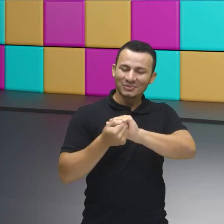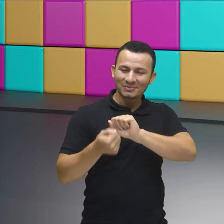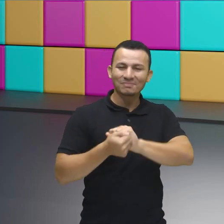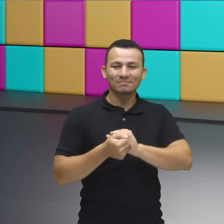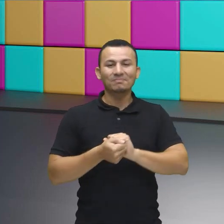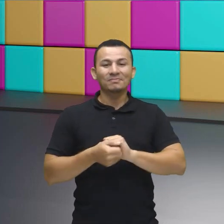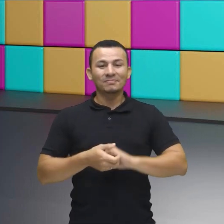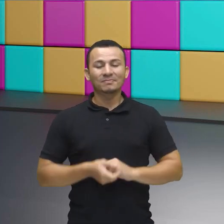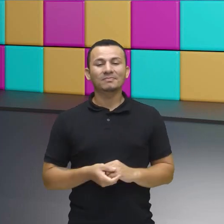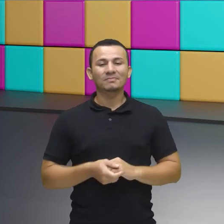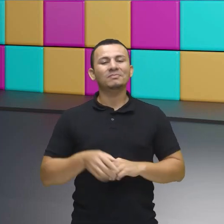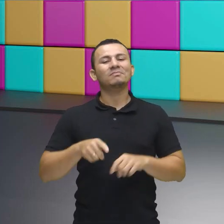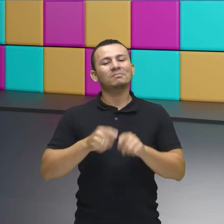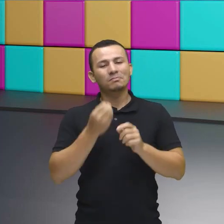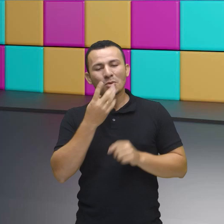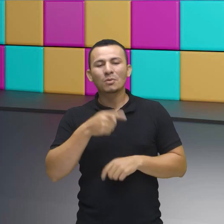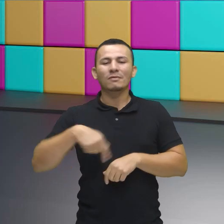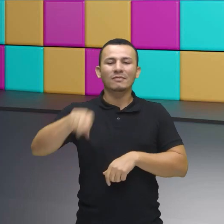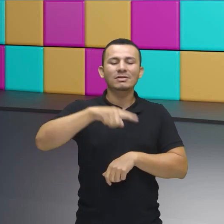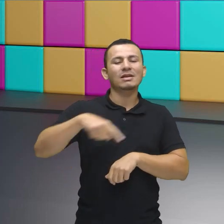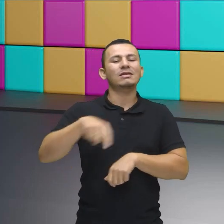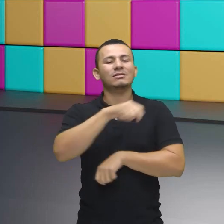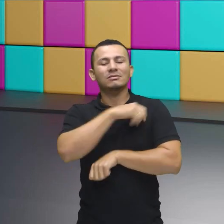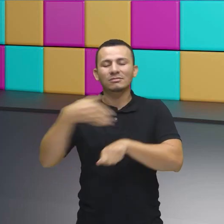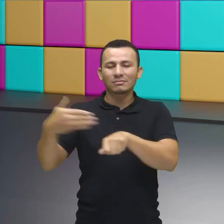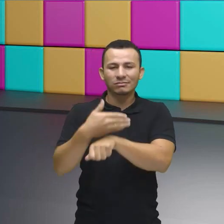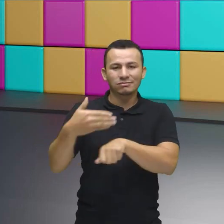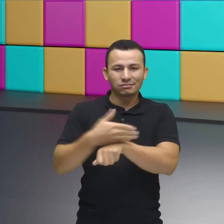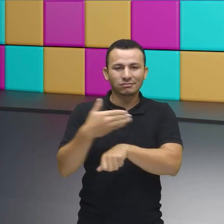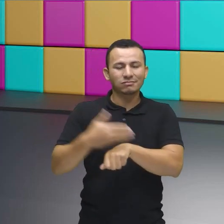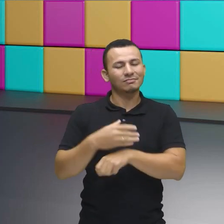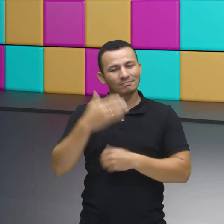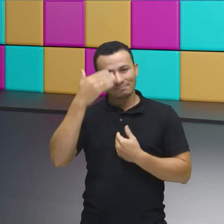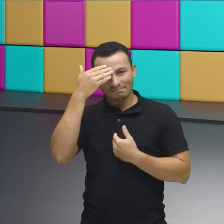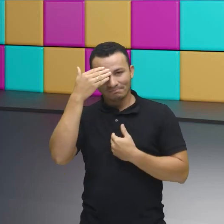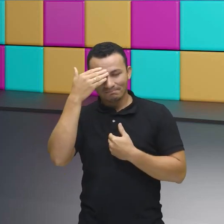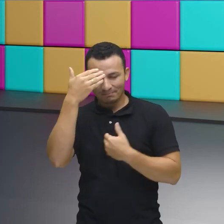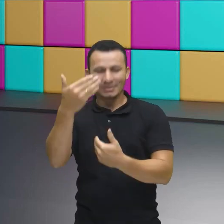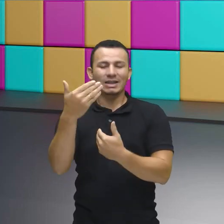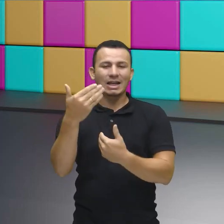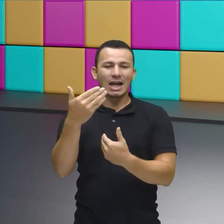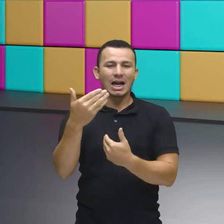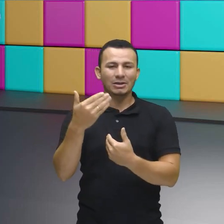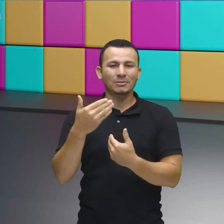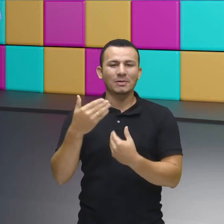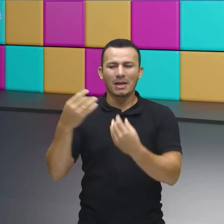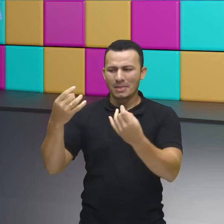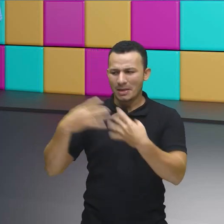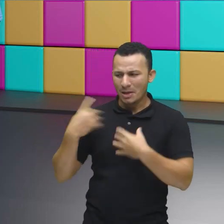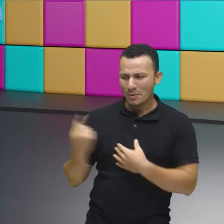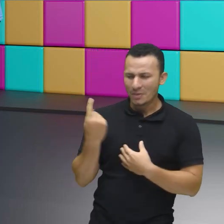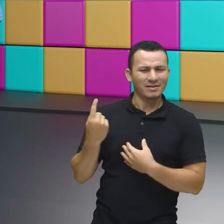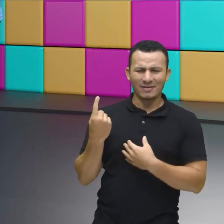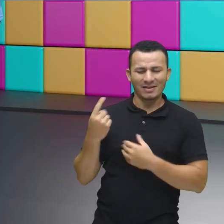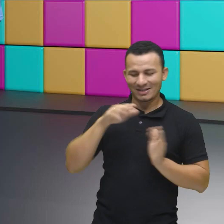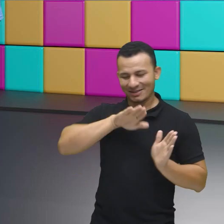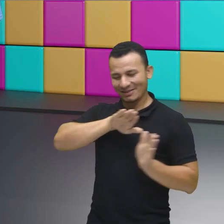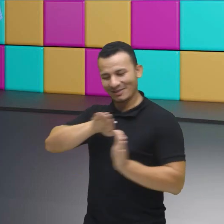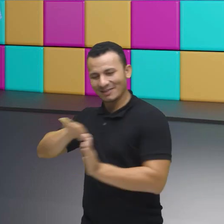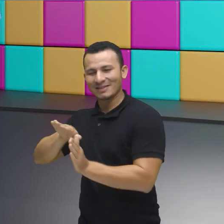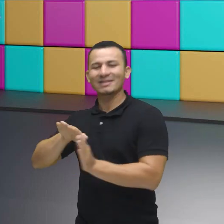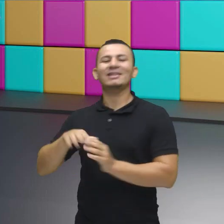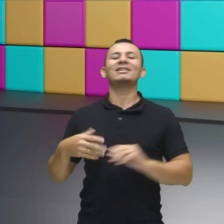vocês estão participando. Eu agradeço, então eu não vou cantar a musiquinha abandonada por vocês, nem um